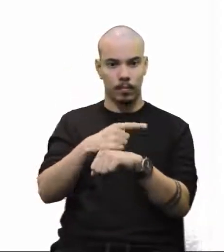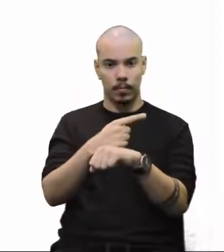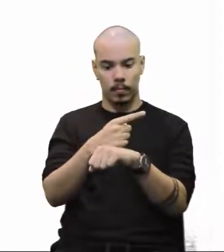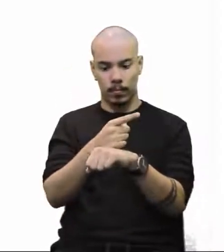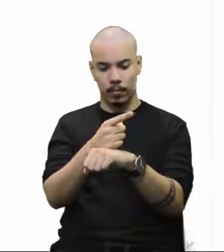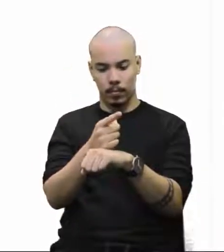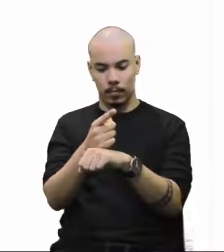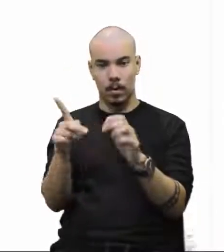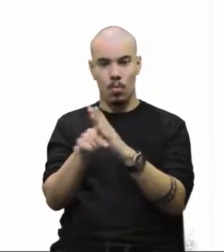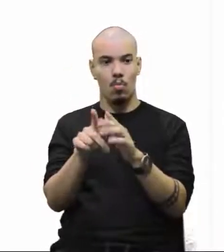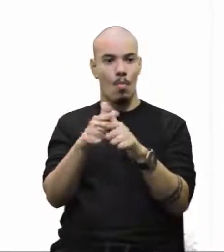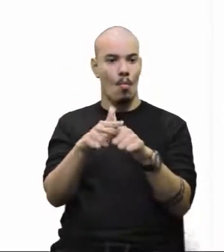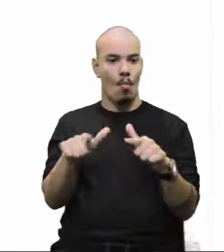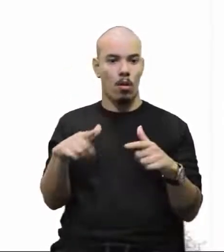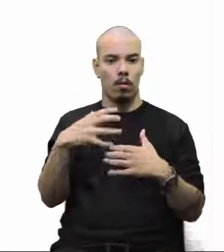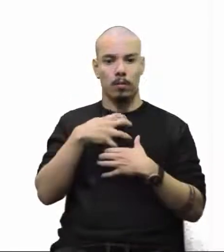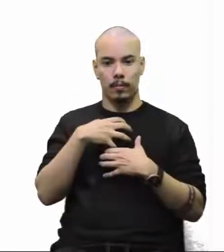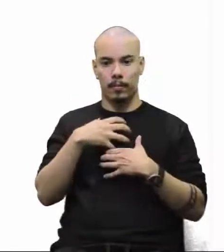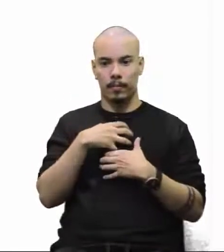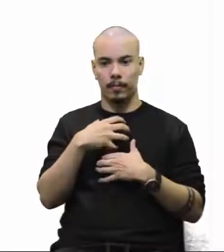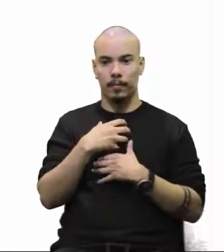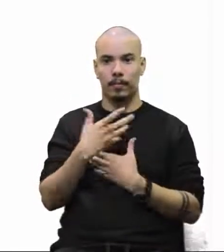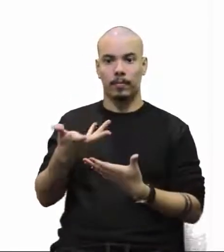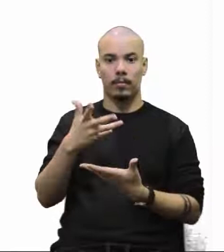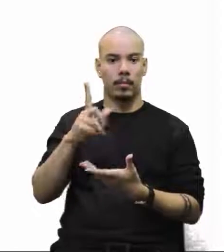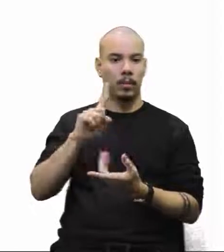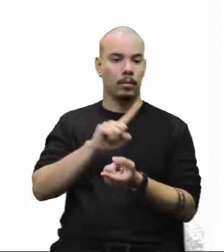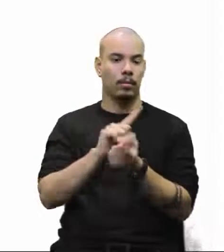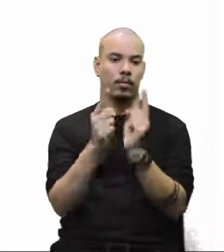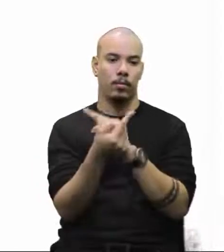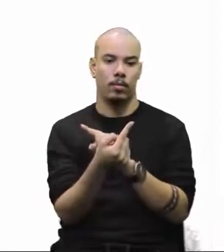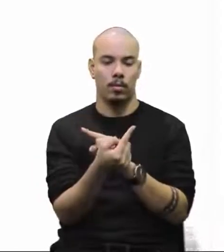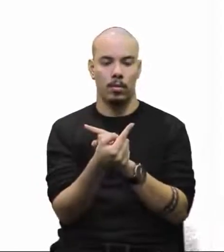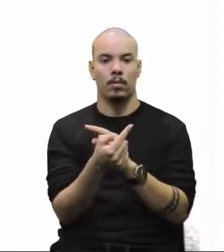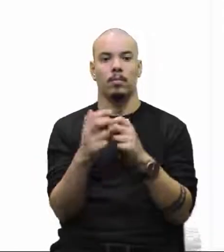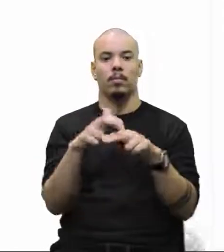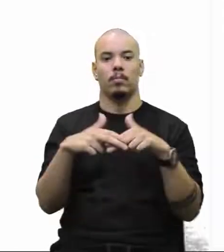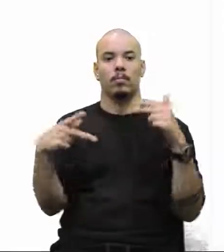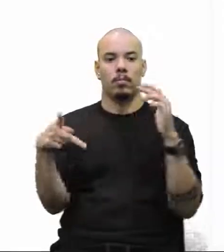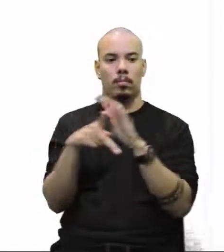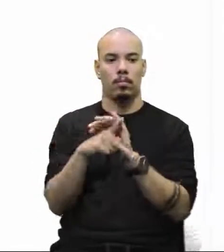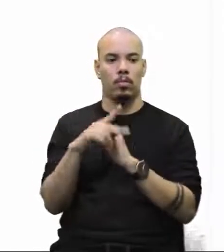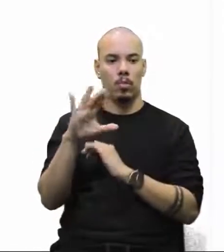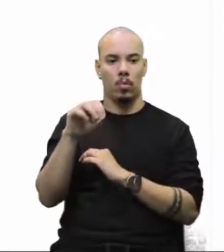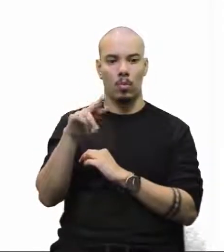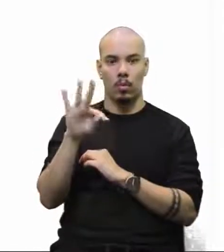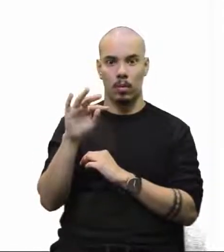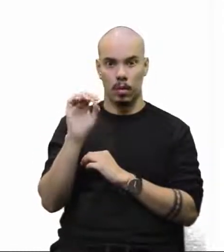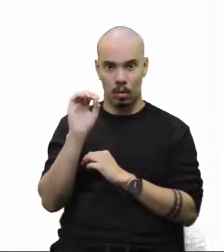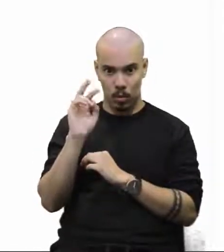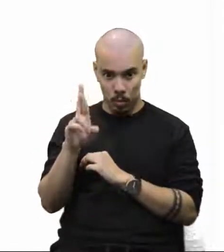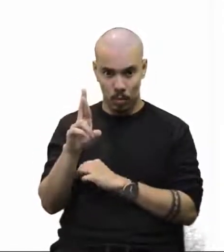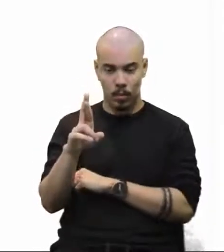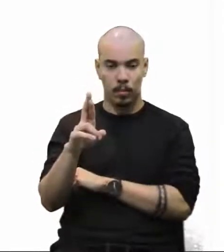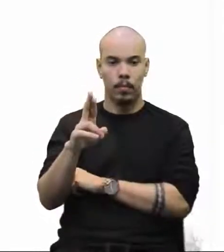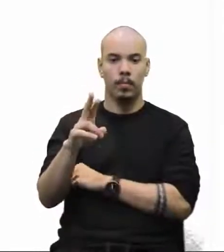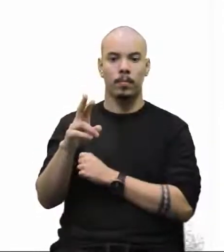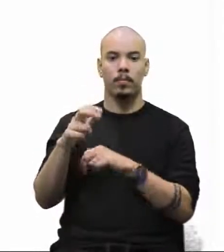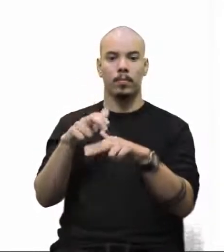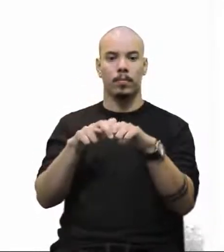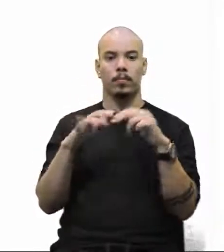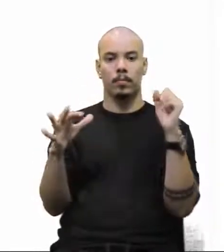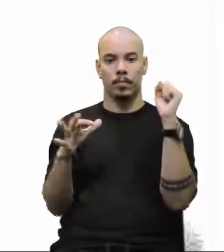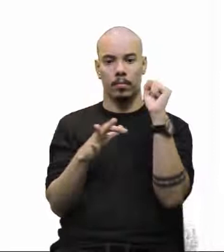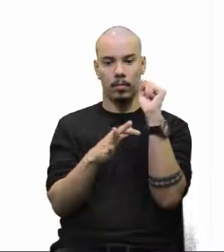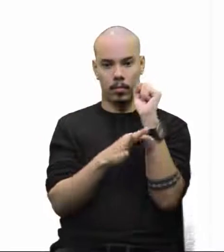nulo, o sentido da corrente no quadro é invertida pelo comutador, foi o que eu falei, Tem garantindo aí